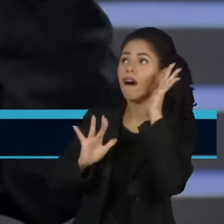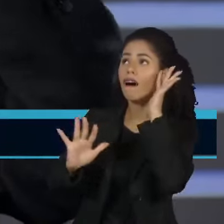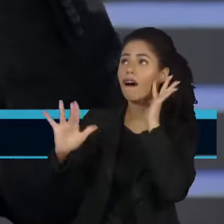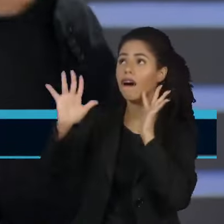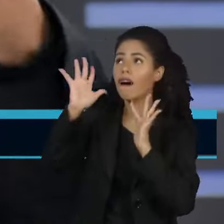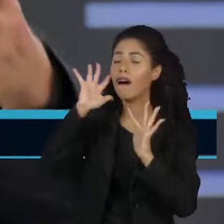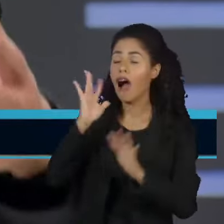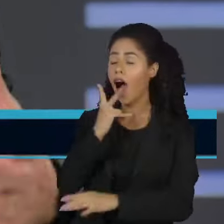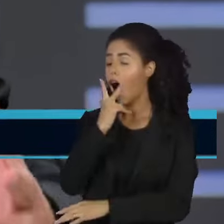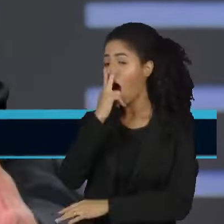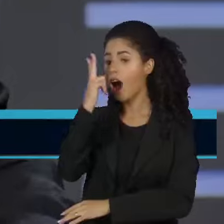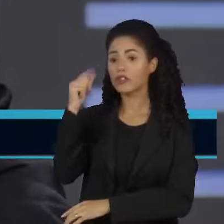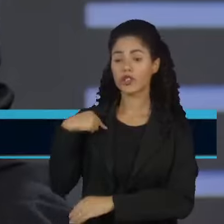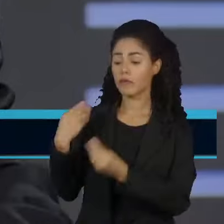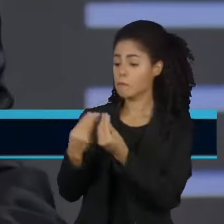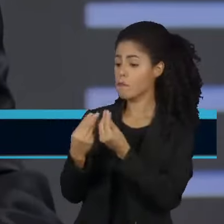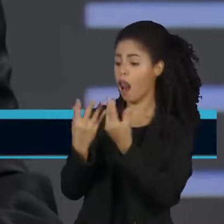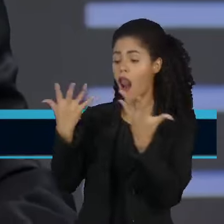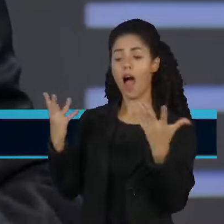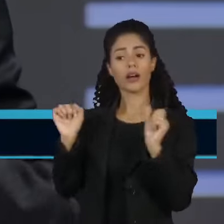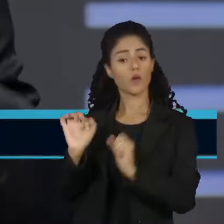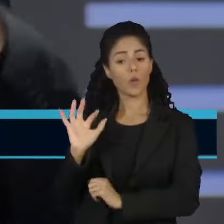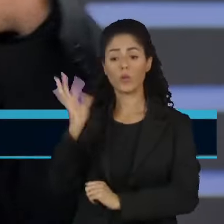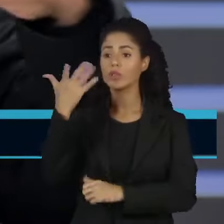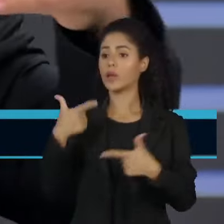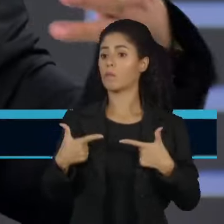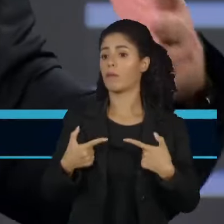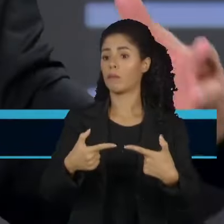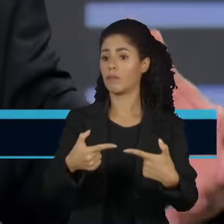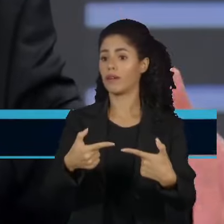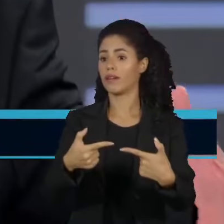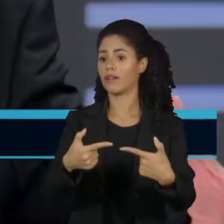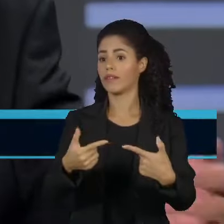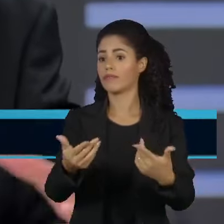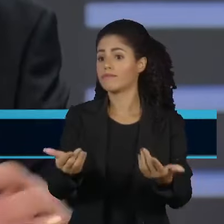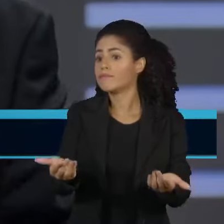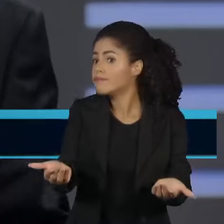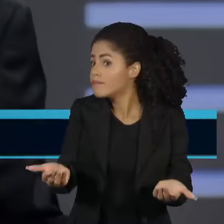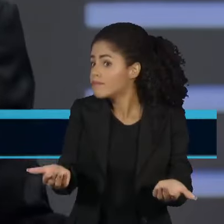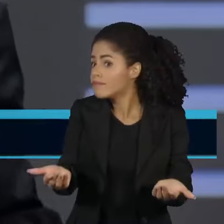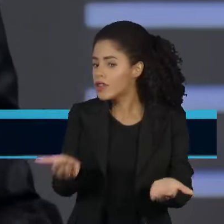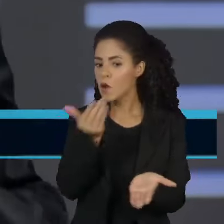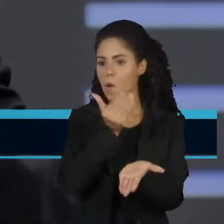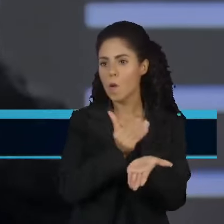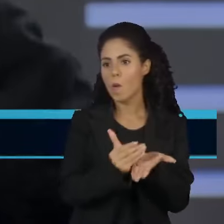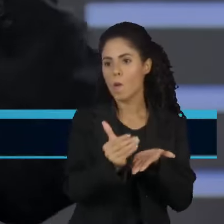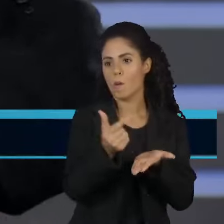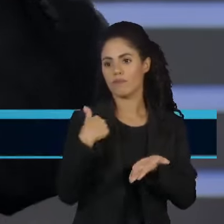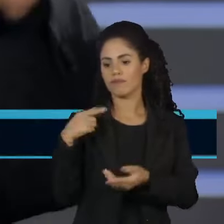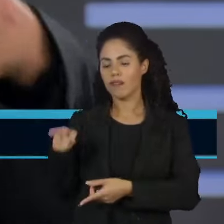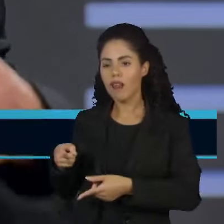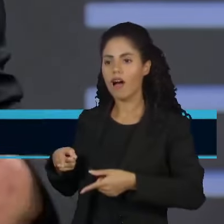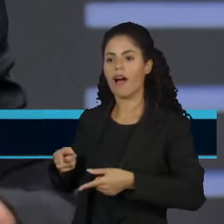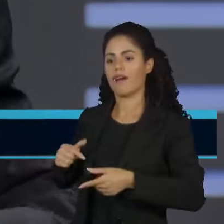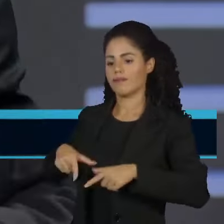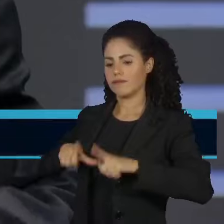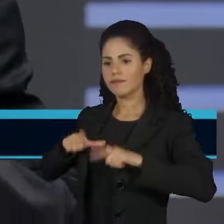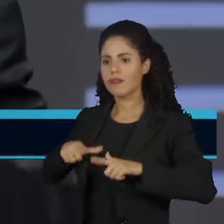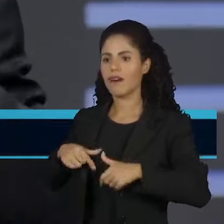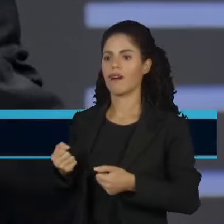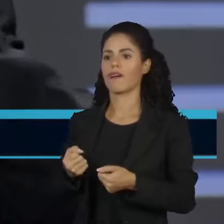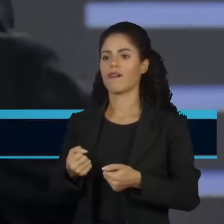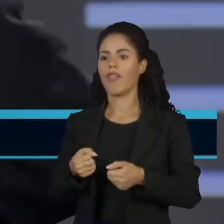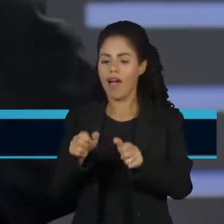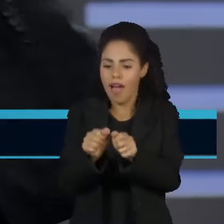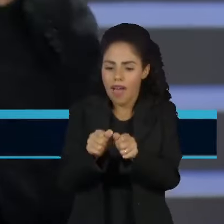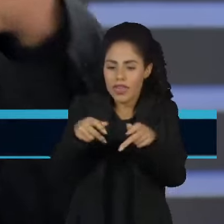acham que vai acontecer a batalha de Armageddon, que começaria numa cidade de Megiddo, em Israel, segundo o